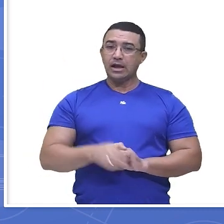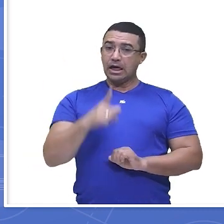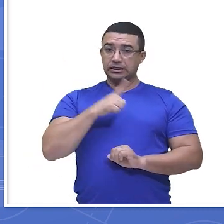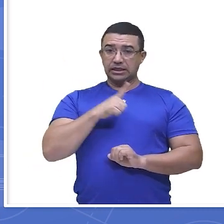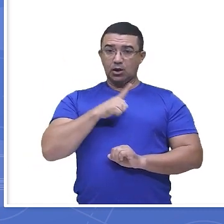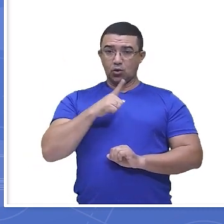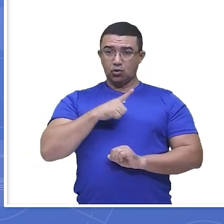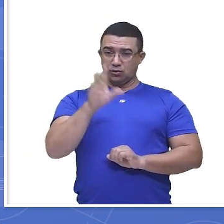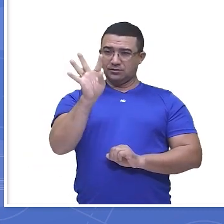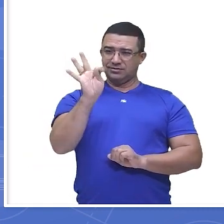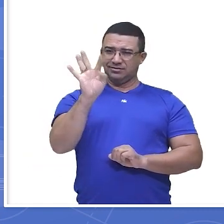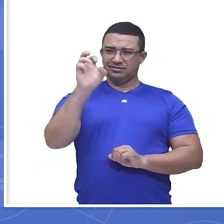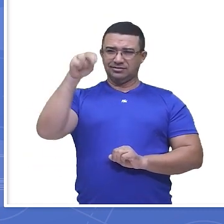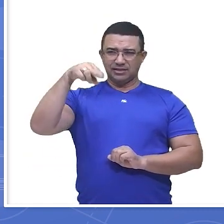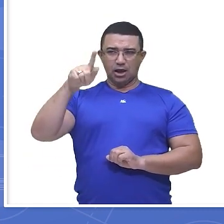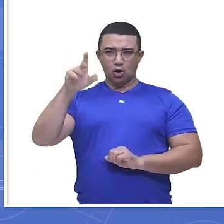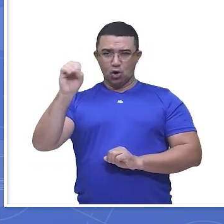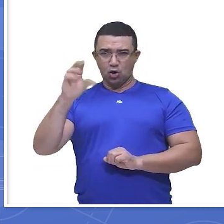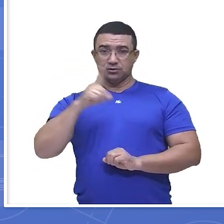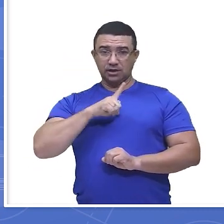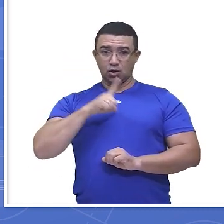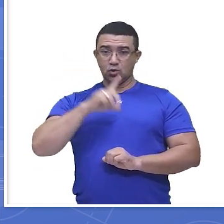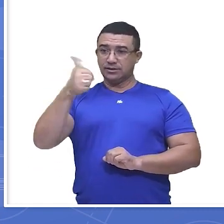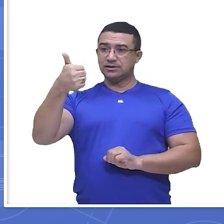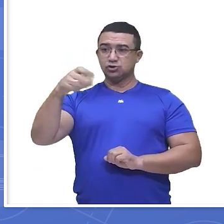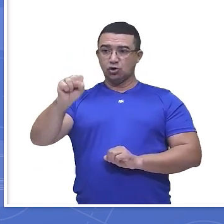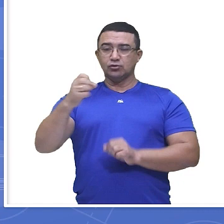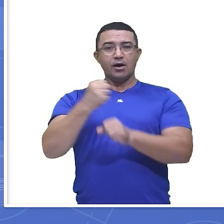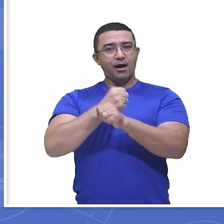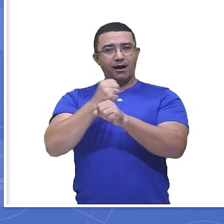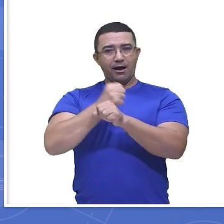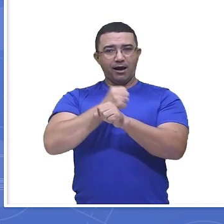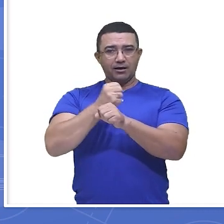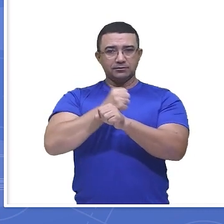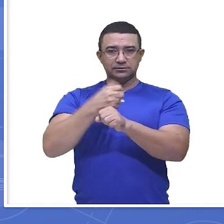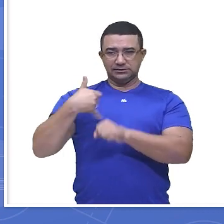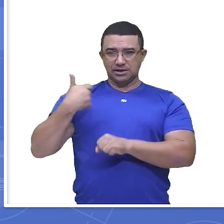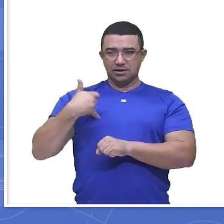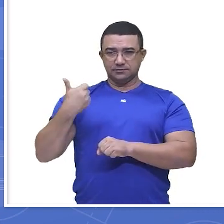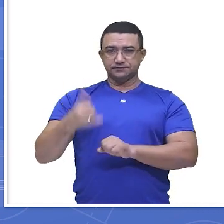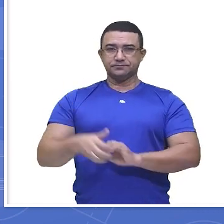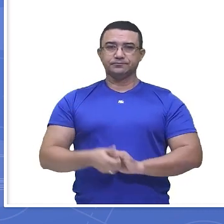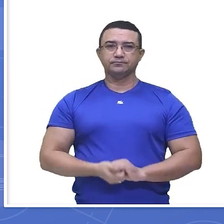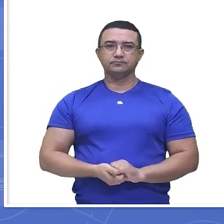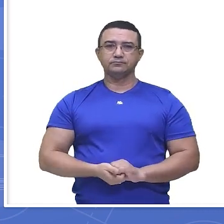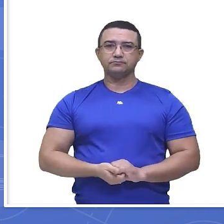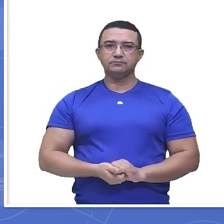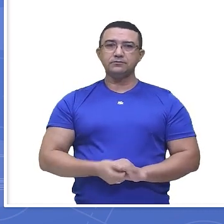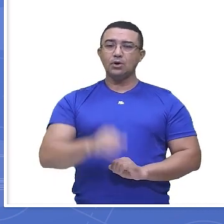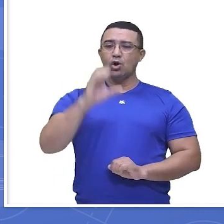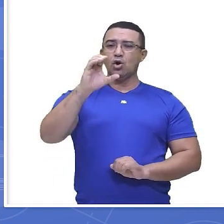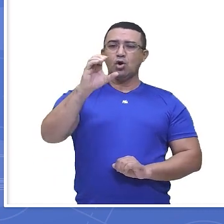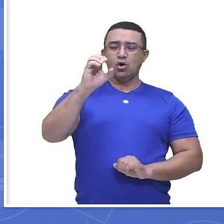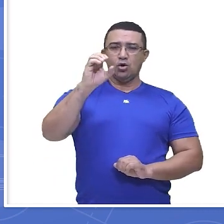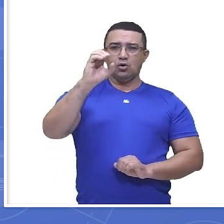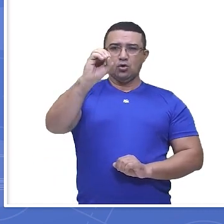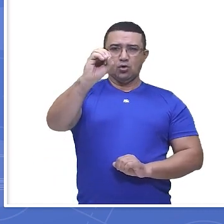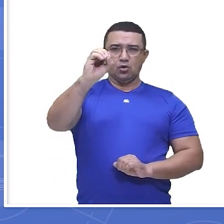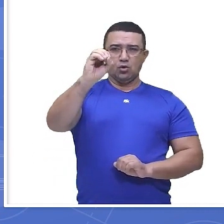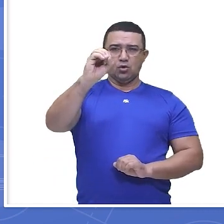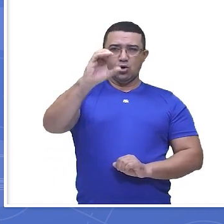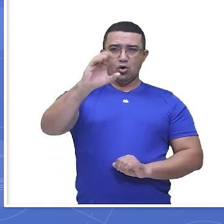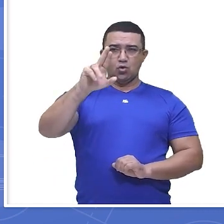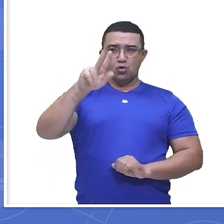anos. Ok? Resposta única. La ocupação, que é justamente a profissão da pessoa. Que haces?